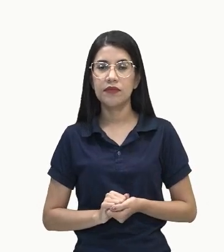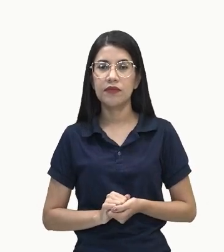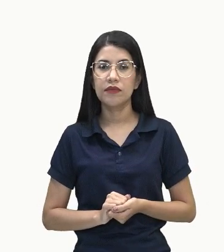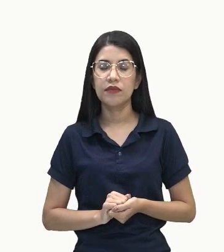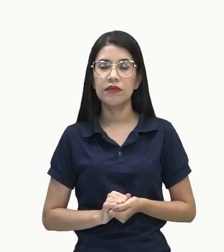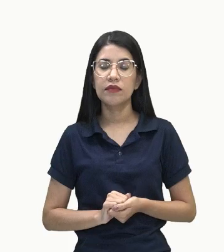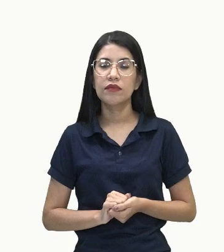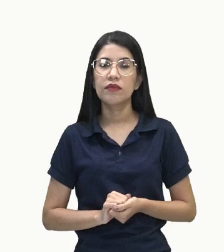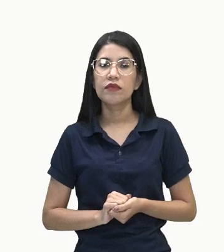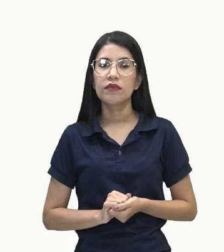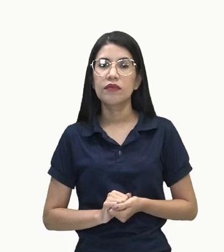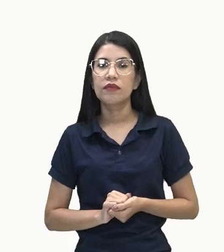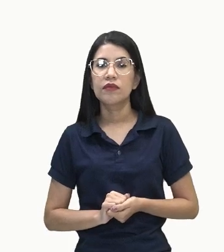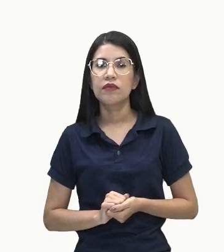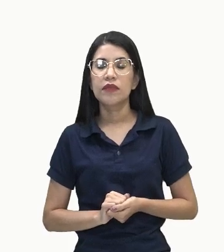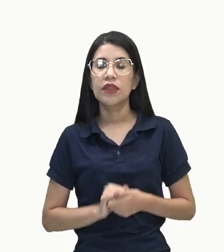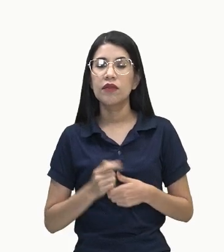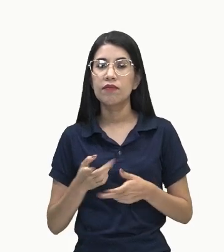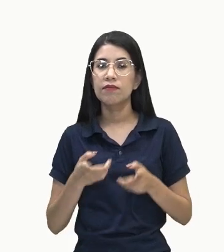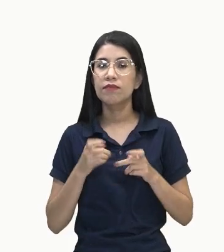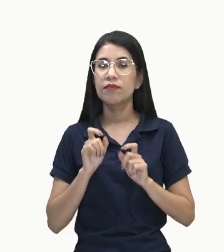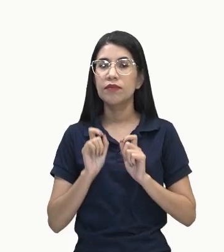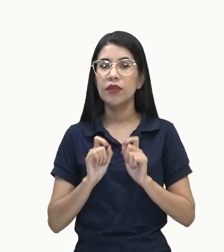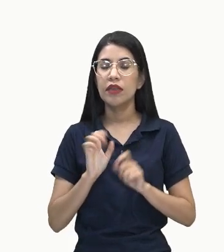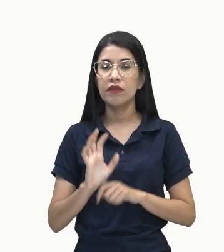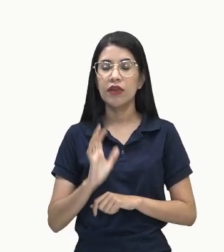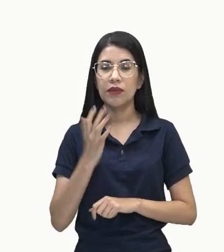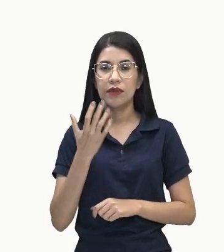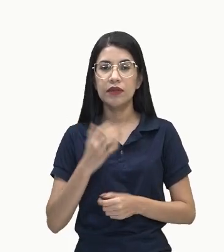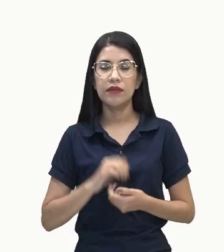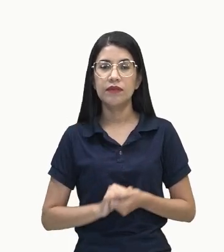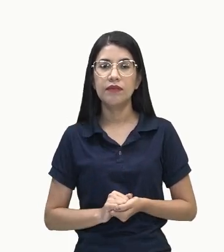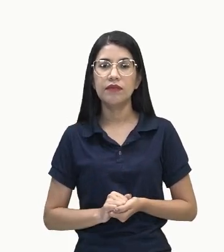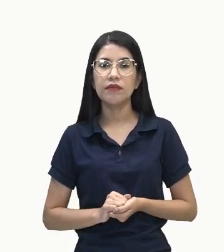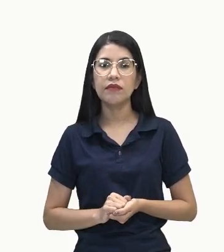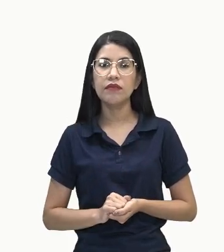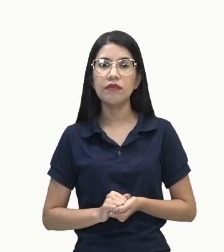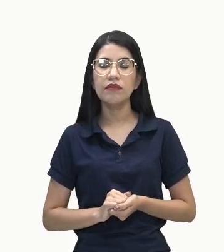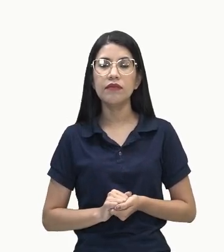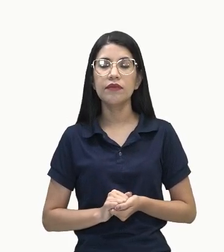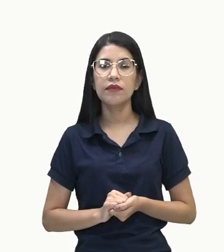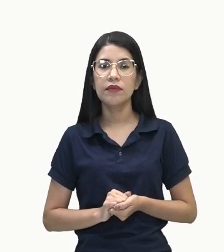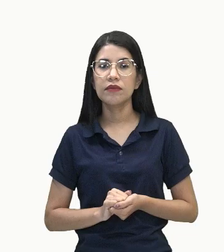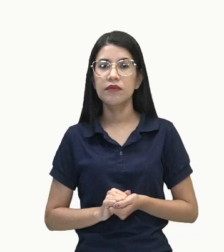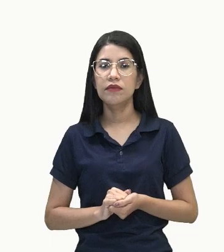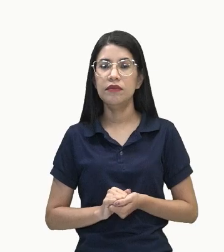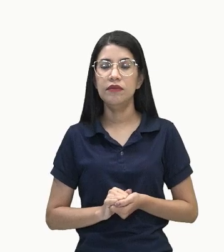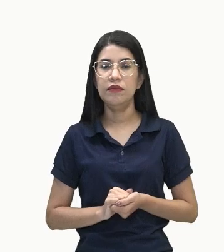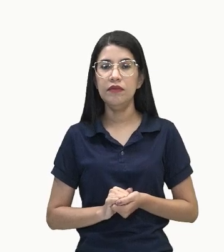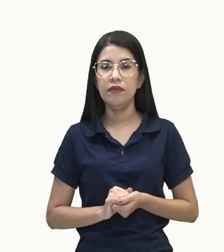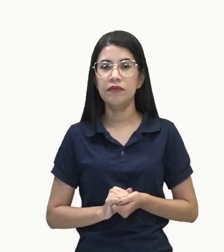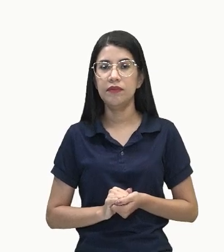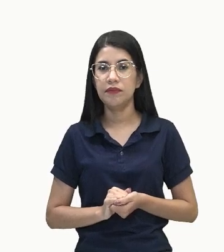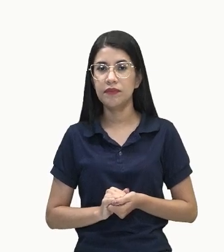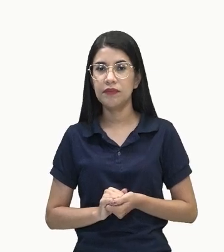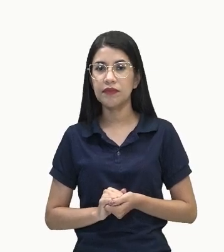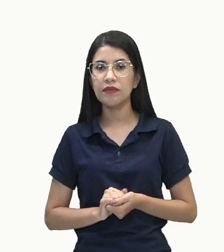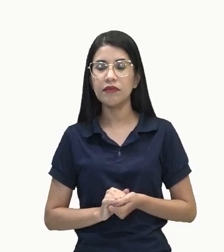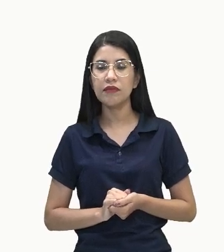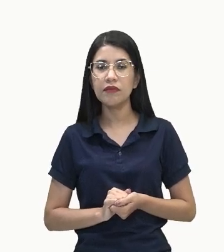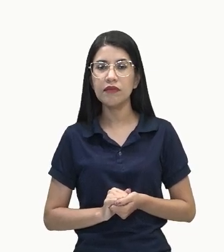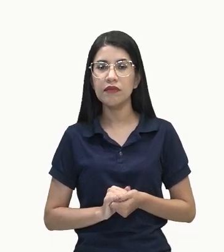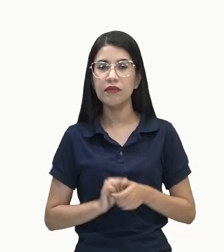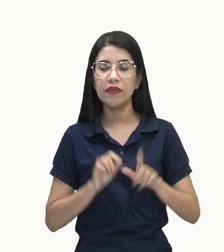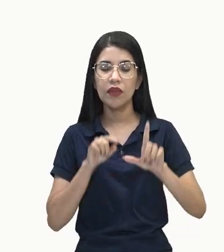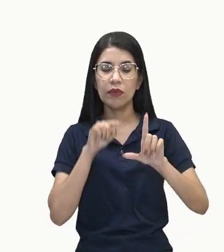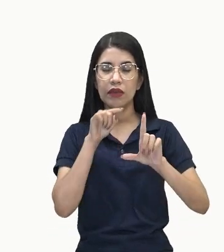esses movimentos, você repara que vai... Opa, rapidinho, só trocar aqui. Você repara que vai parar bem